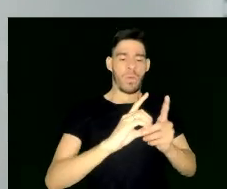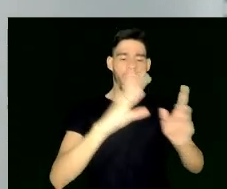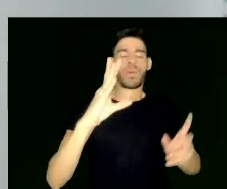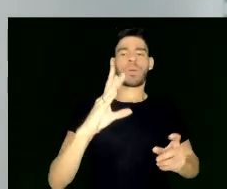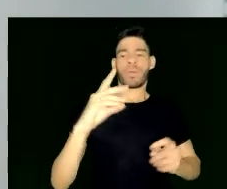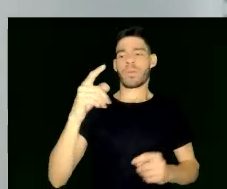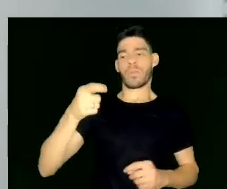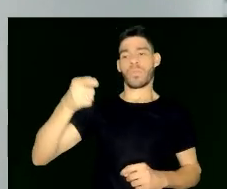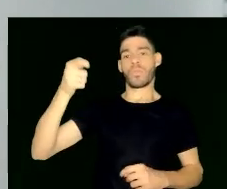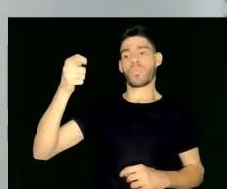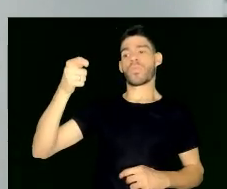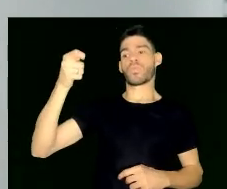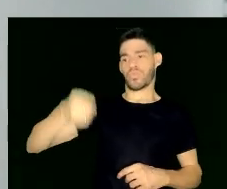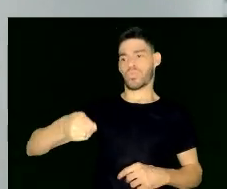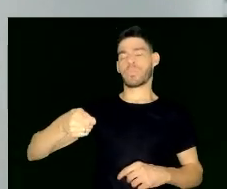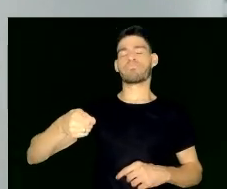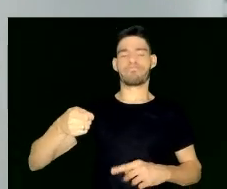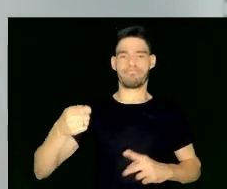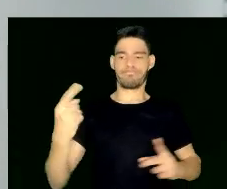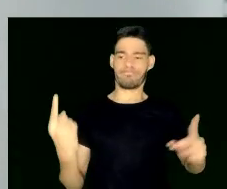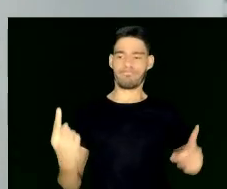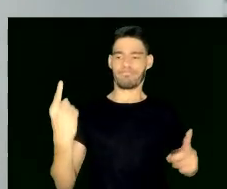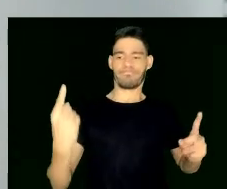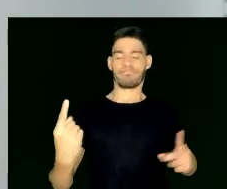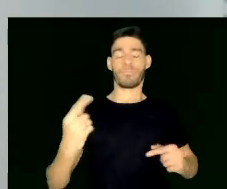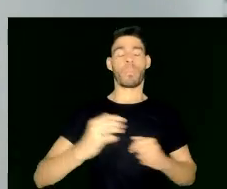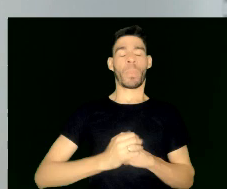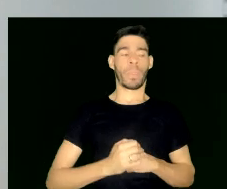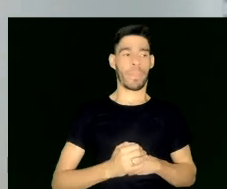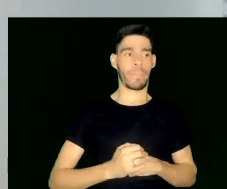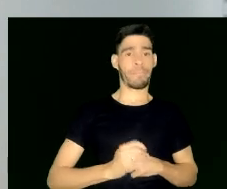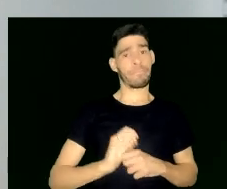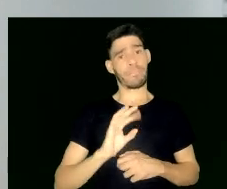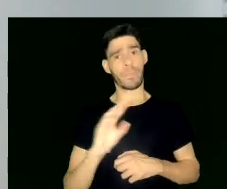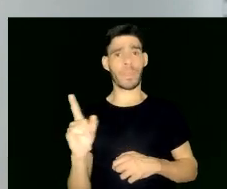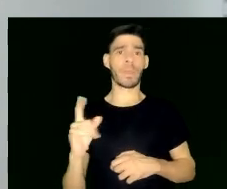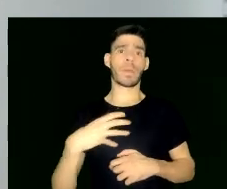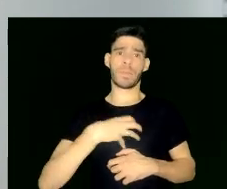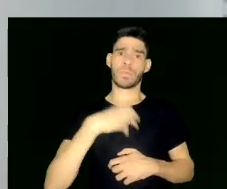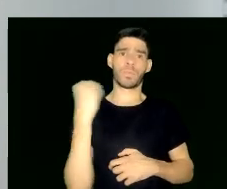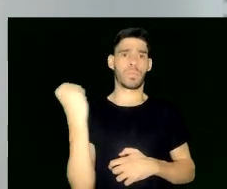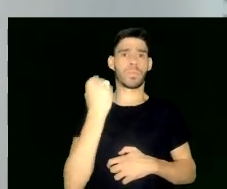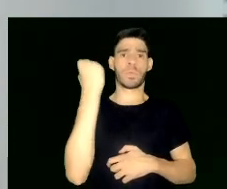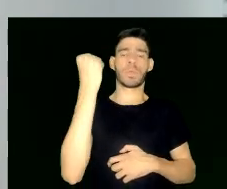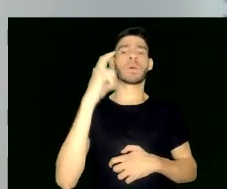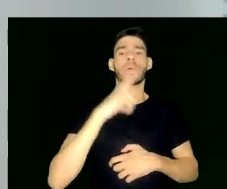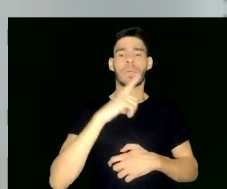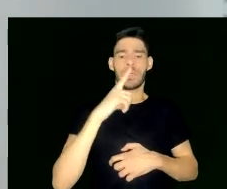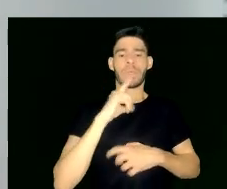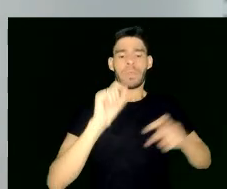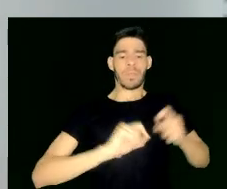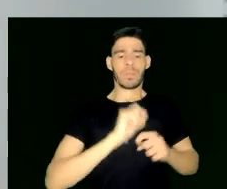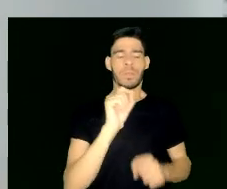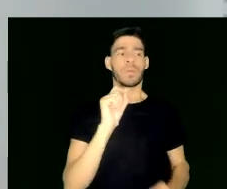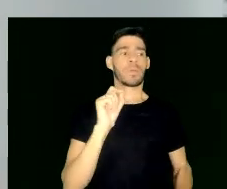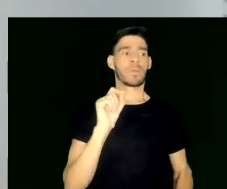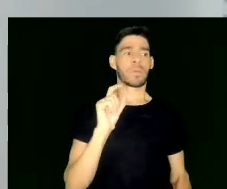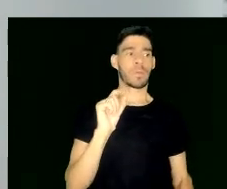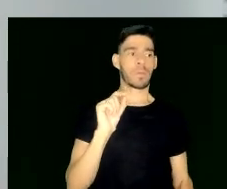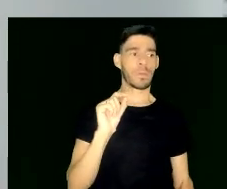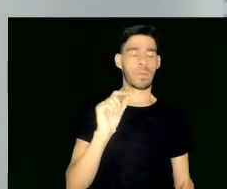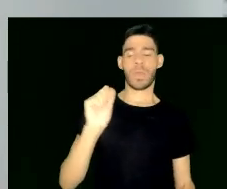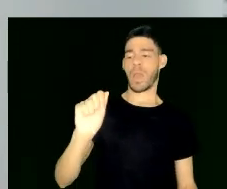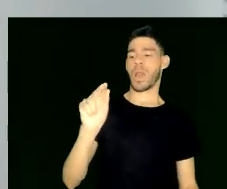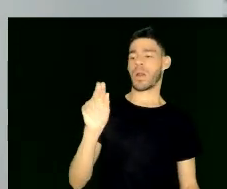regimes democráticos e os regimes autoritários ou autocráticos. E, claro, nas situações extremas, chegamos às